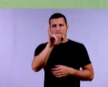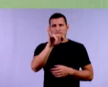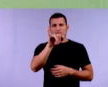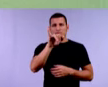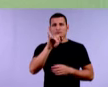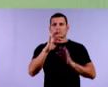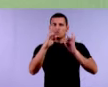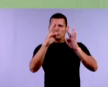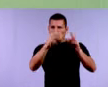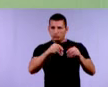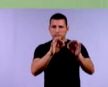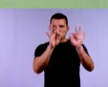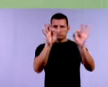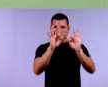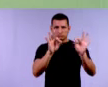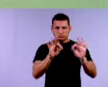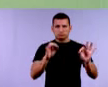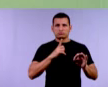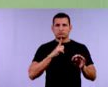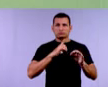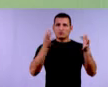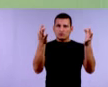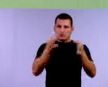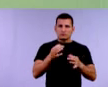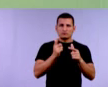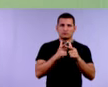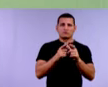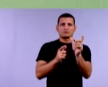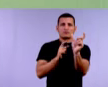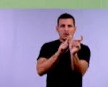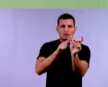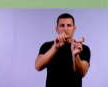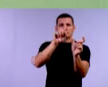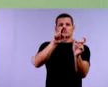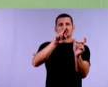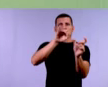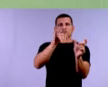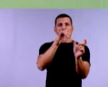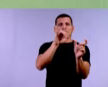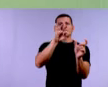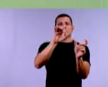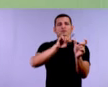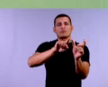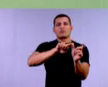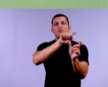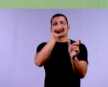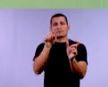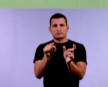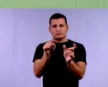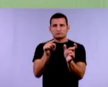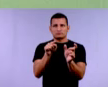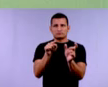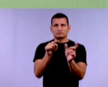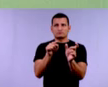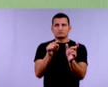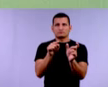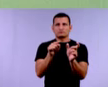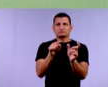estão corretas. Porque o sujeito veio depois do verbo. Isso mesmo. Lembra que é da dica aqui do